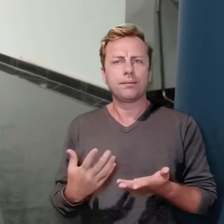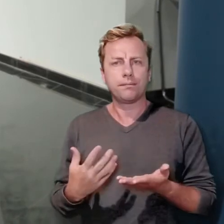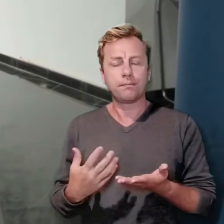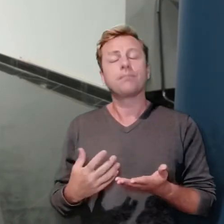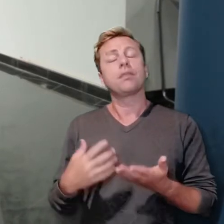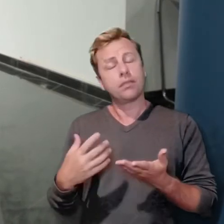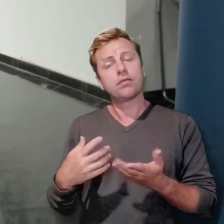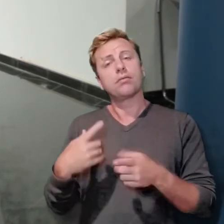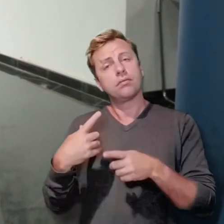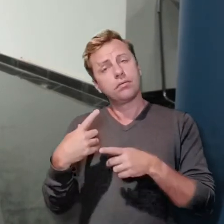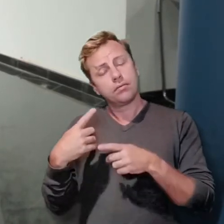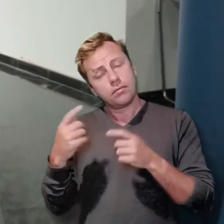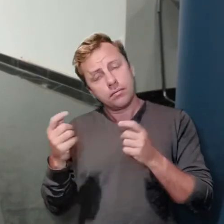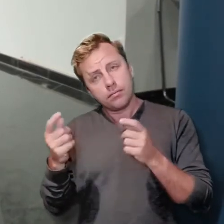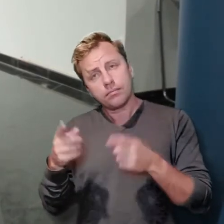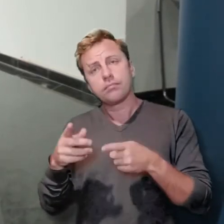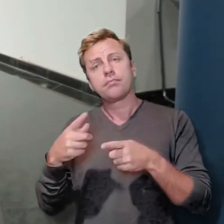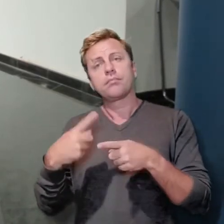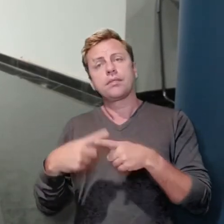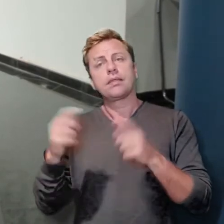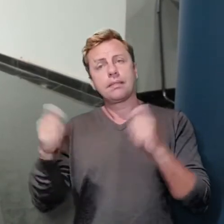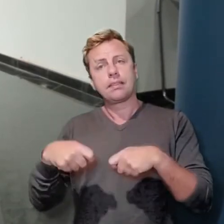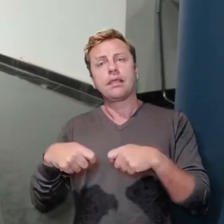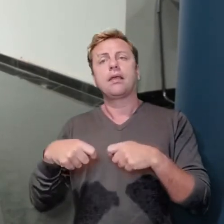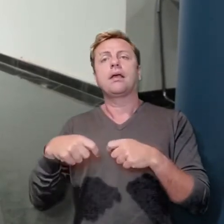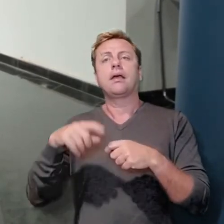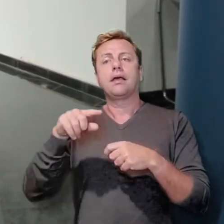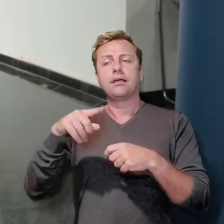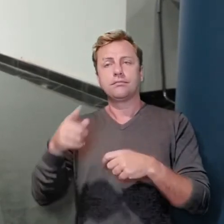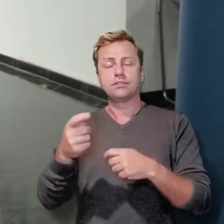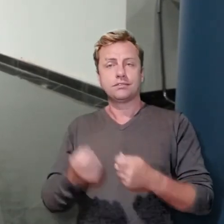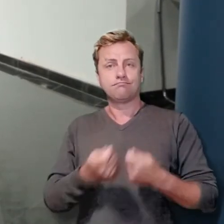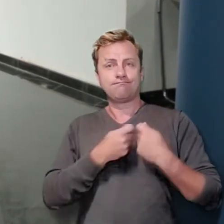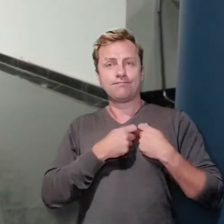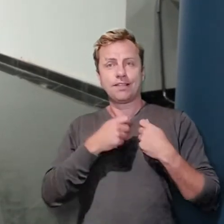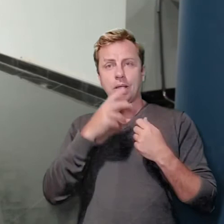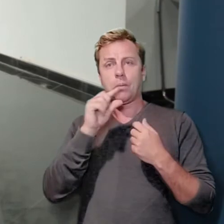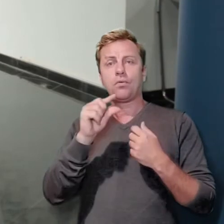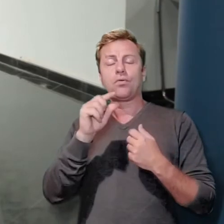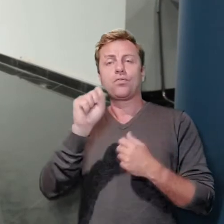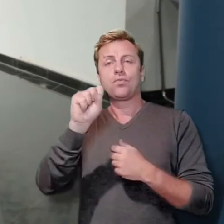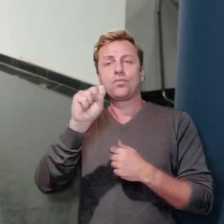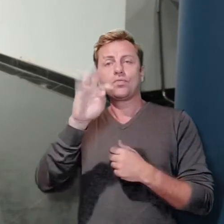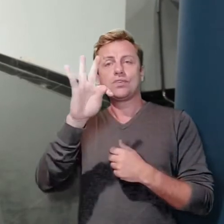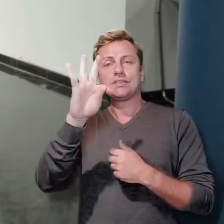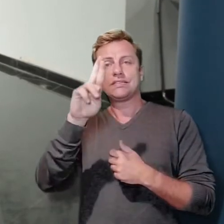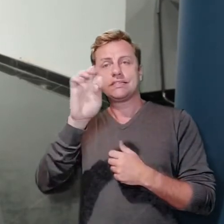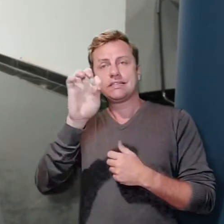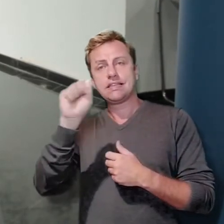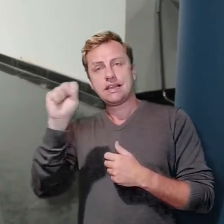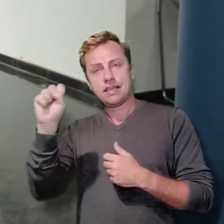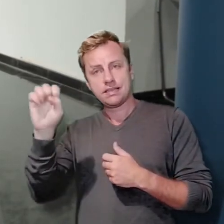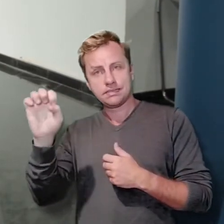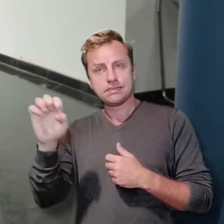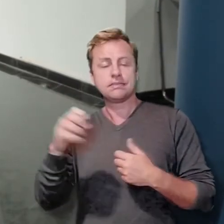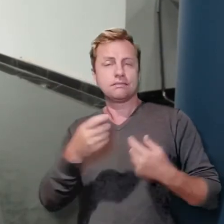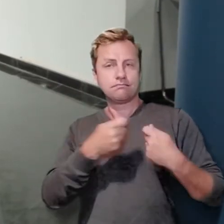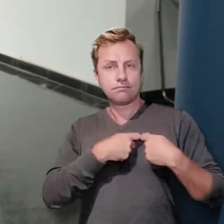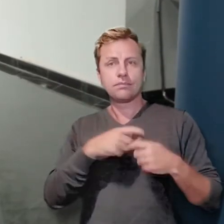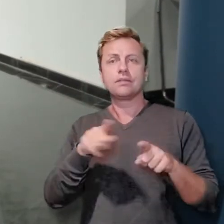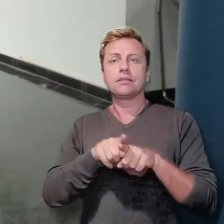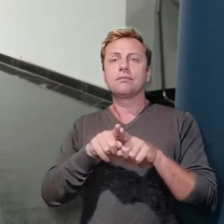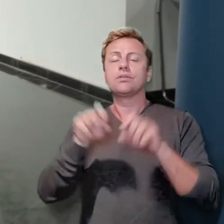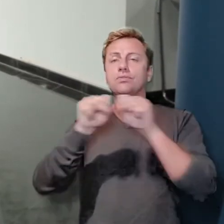que você possa gerar um pequeno estresse no seu coração, no